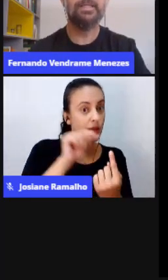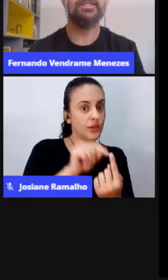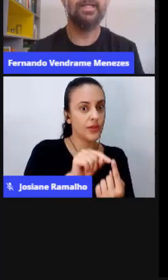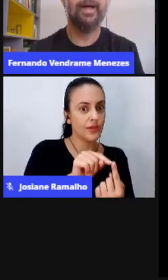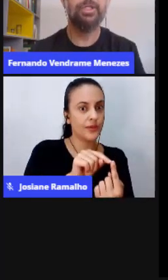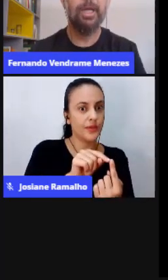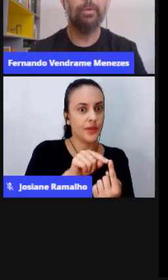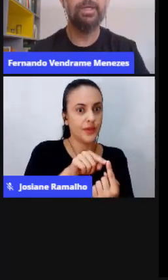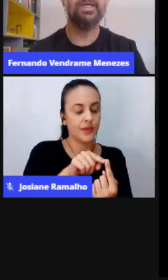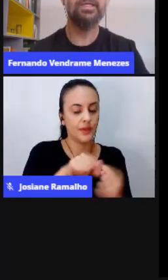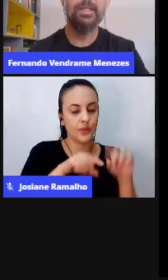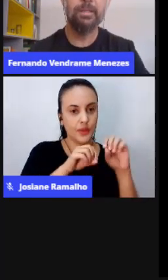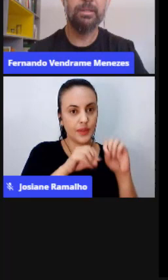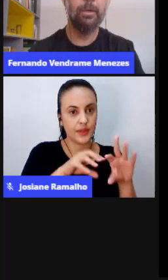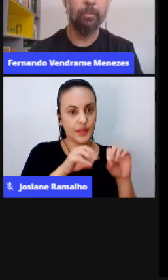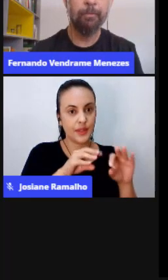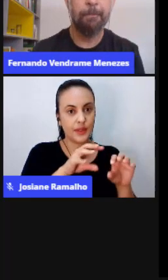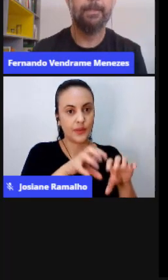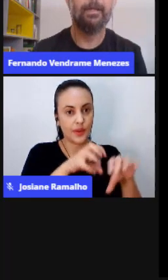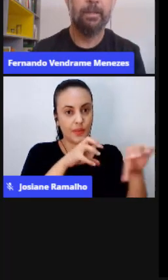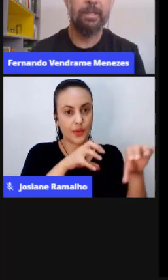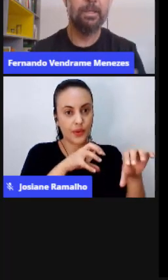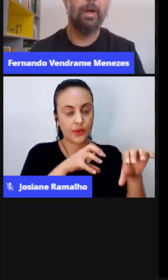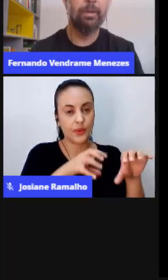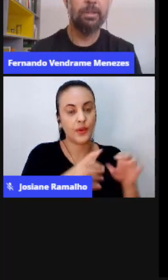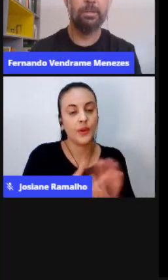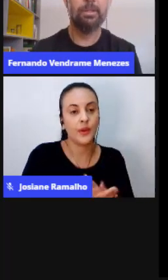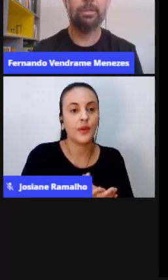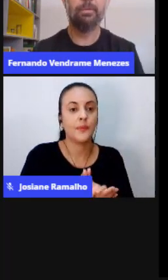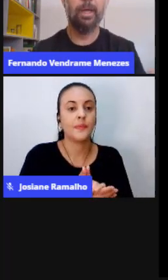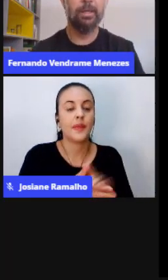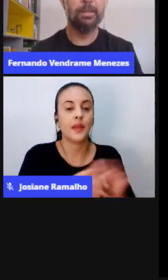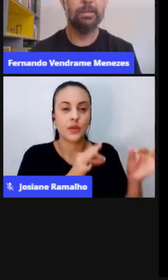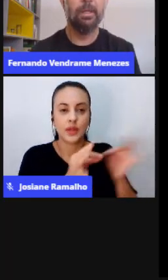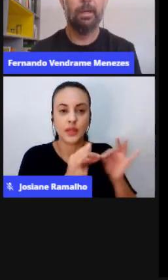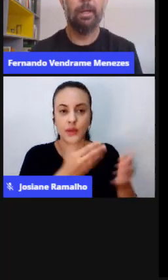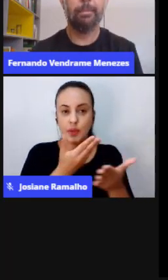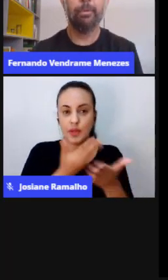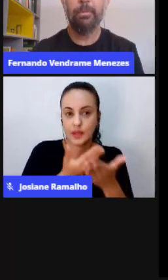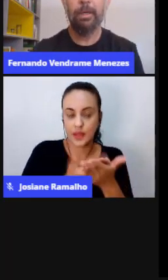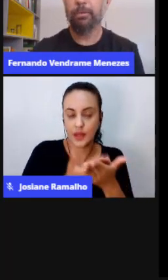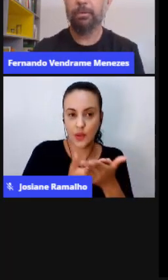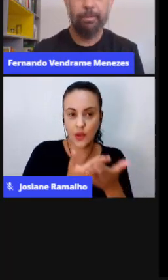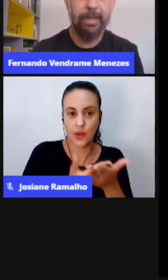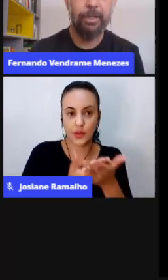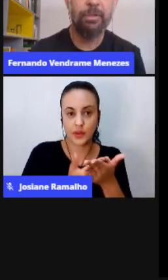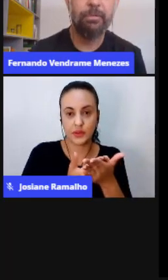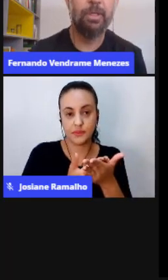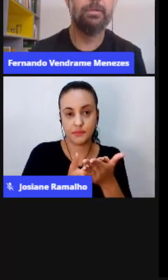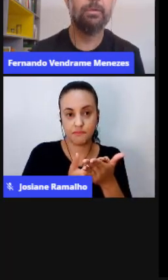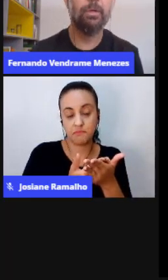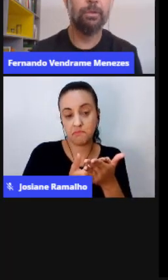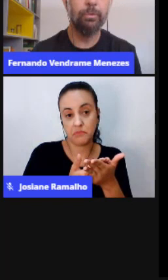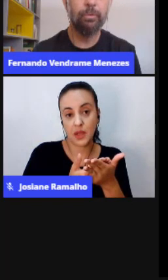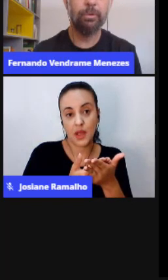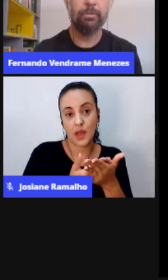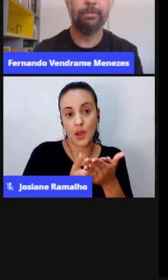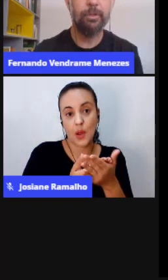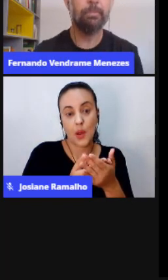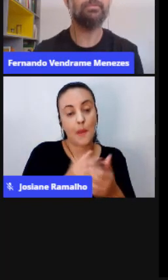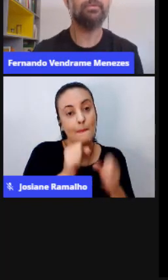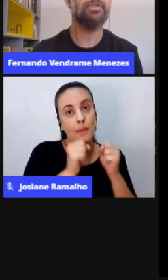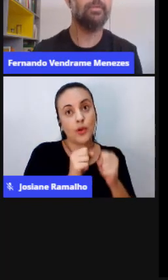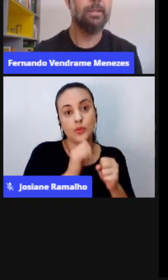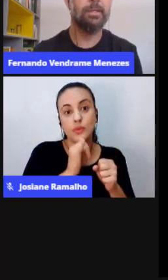da necessidade da organização das aulas, sejam elas por meio dos aplicativos que as escolas usam,